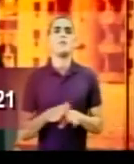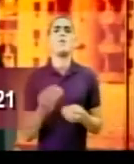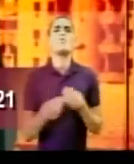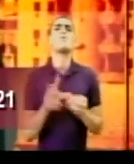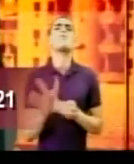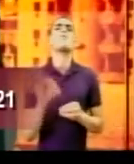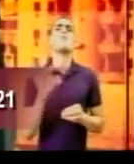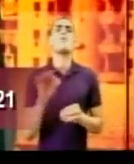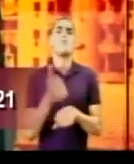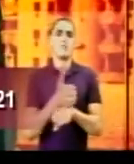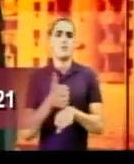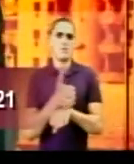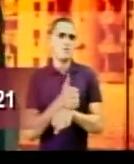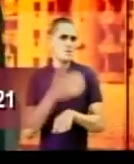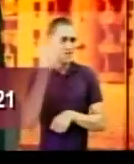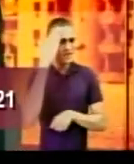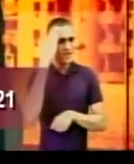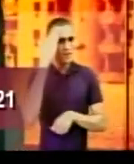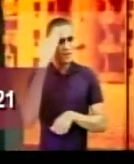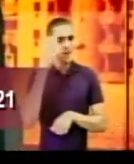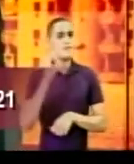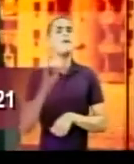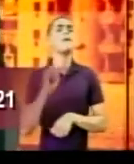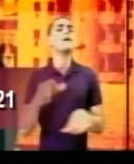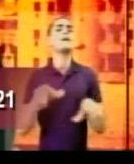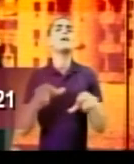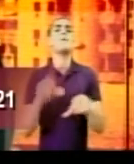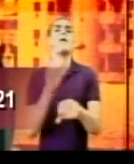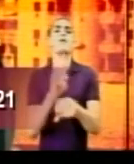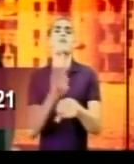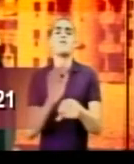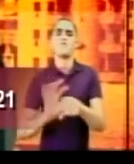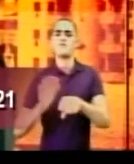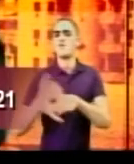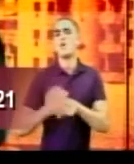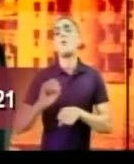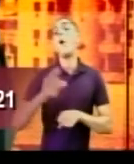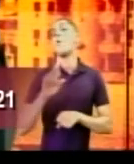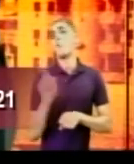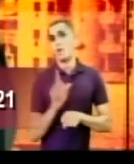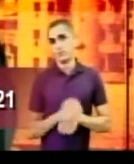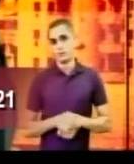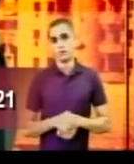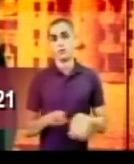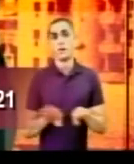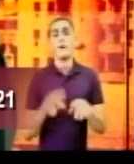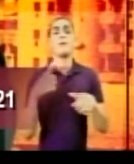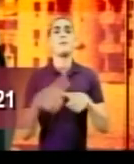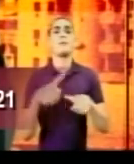profissionais para saber se ele está à frente da Covid ou não. E por que